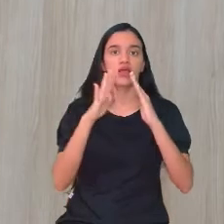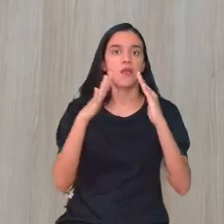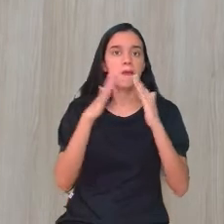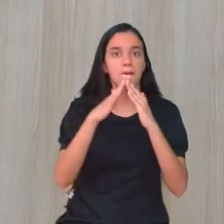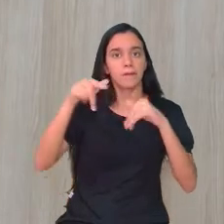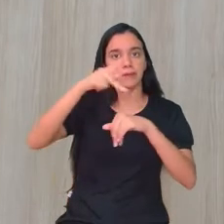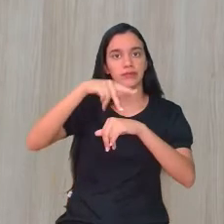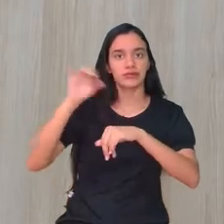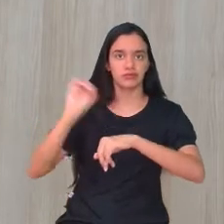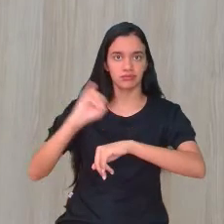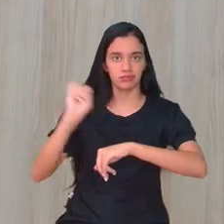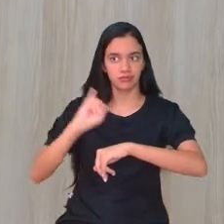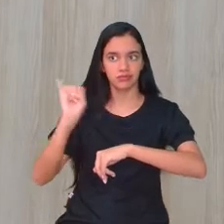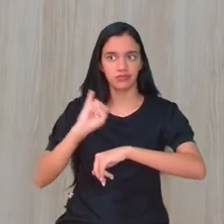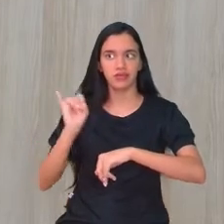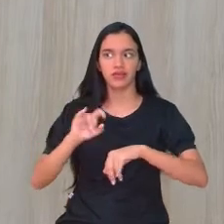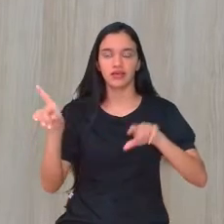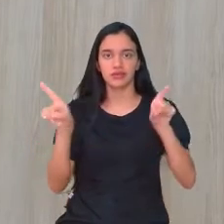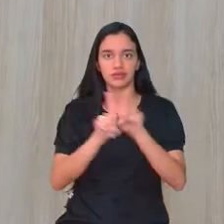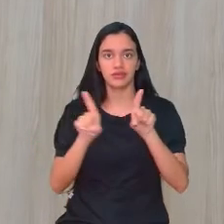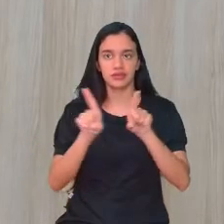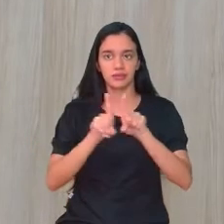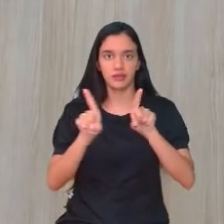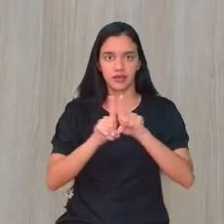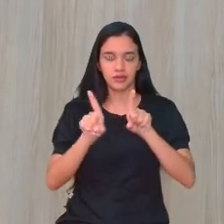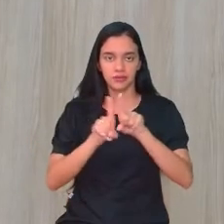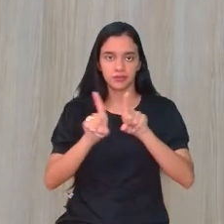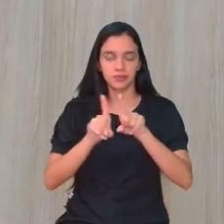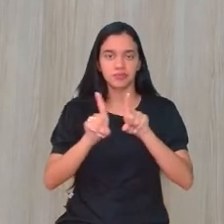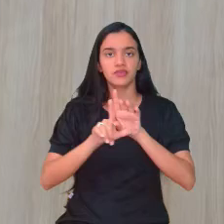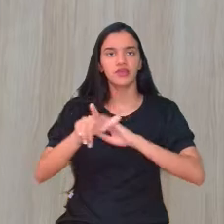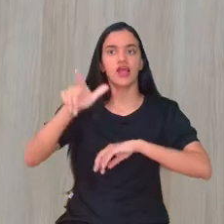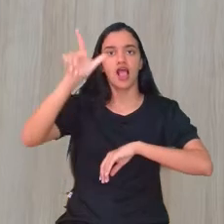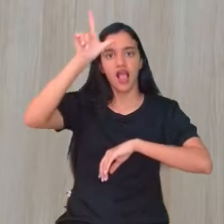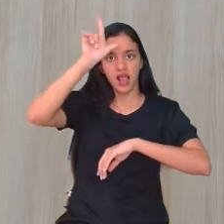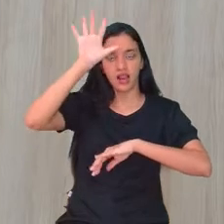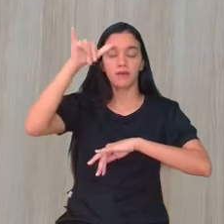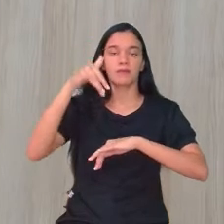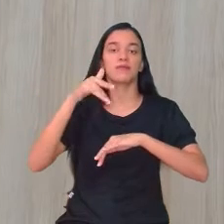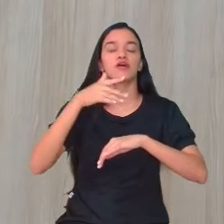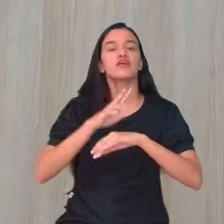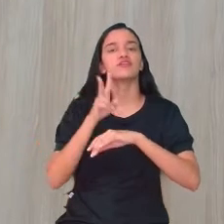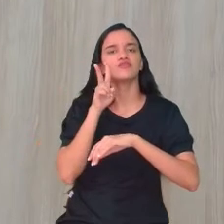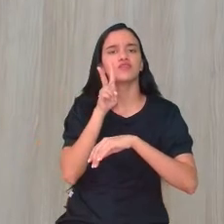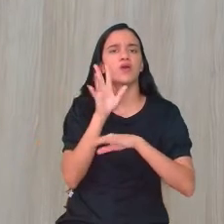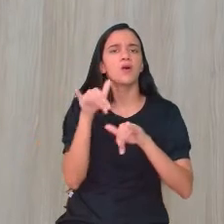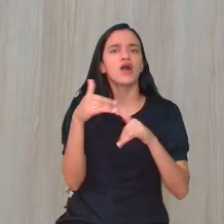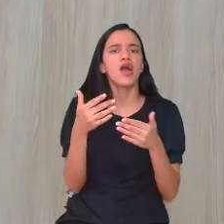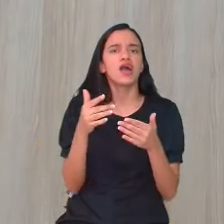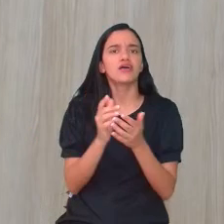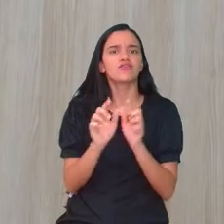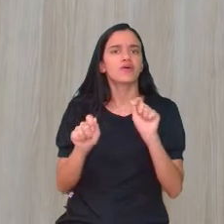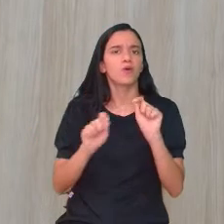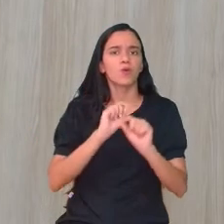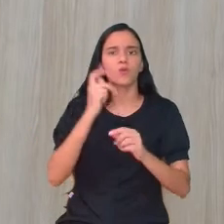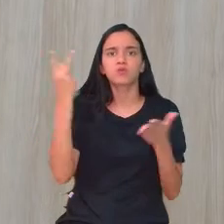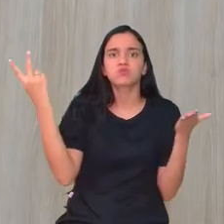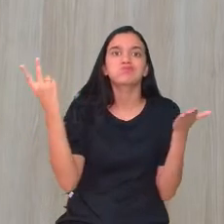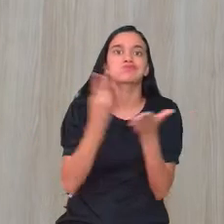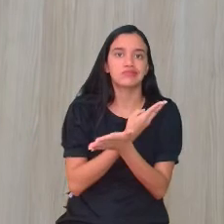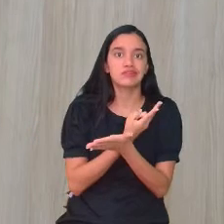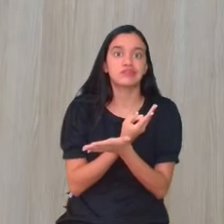certo? E da Alemanha a, durante um período, cometerem algumas atrocidades,